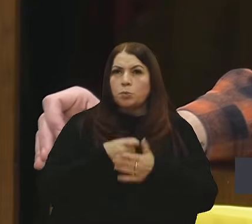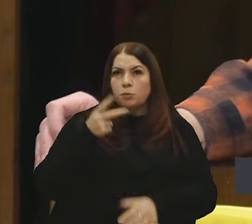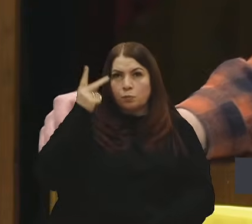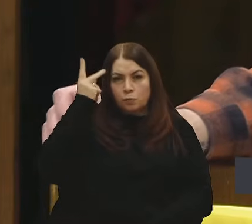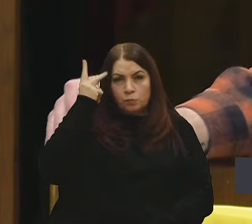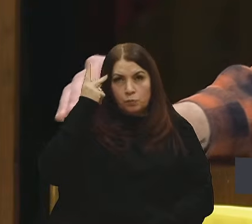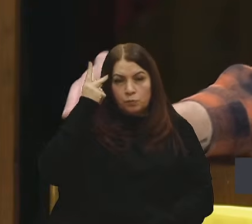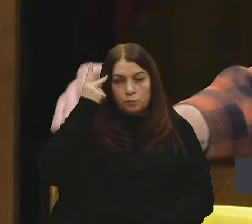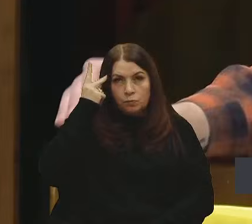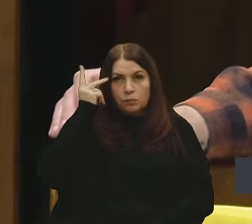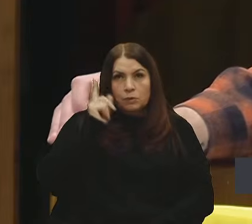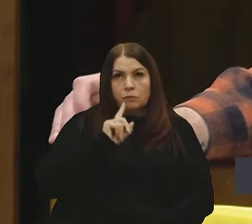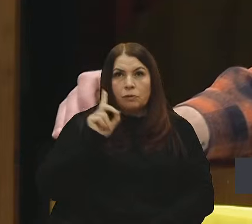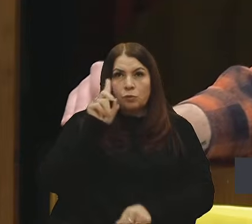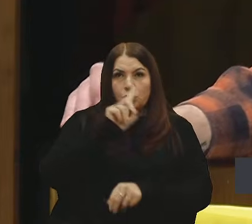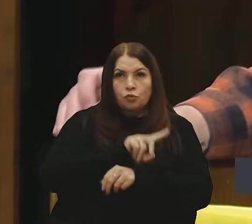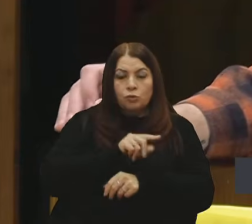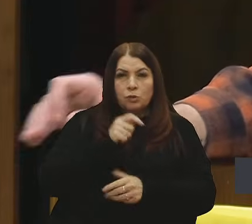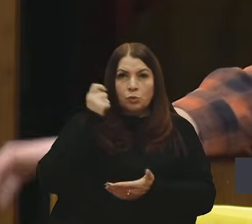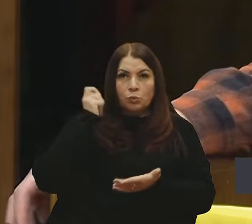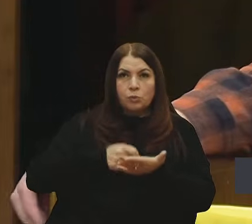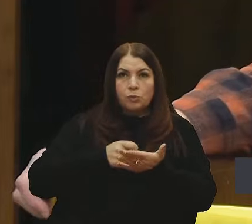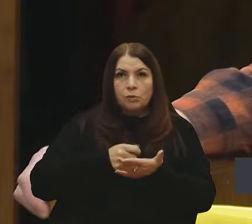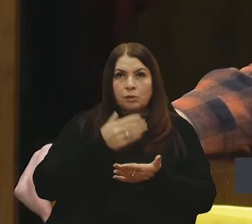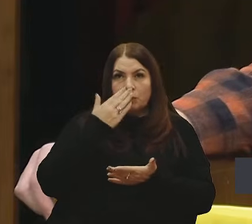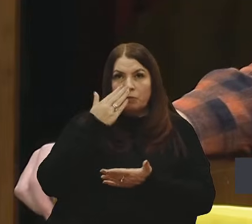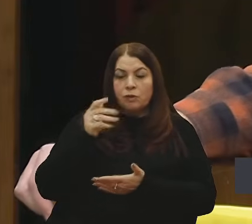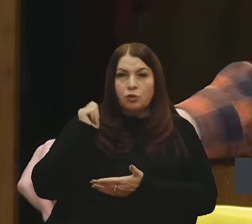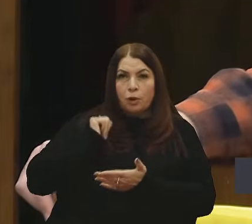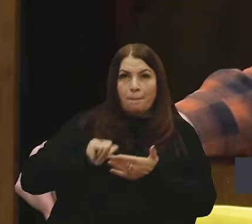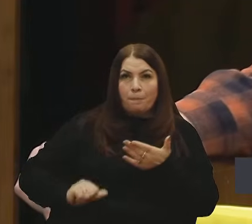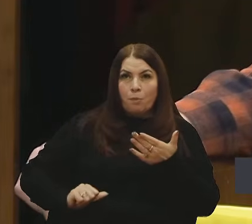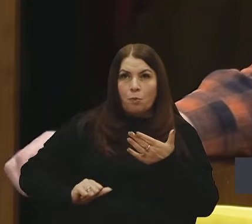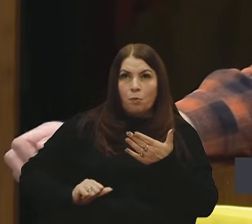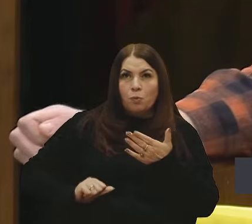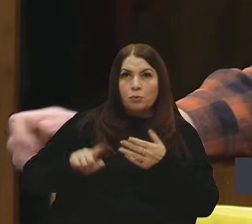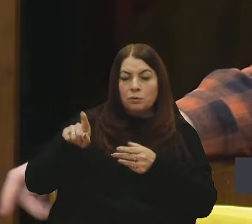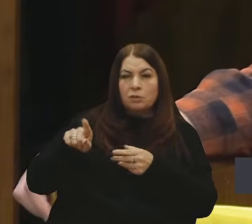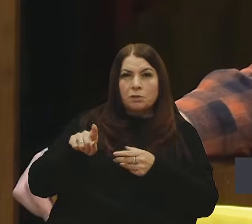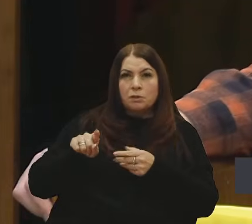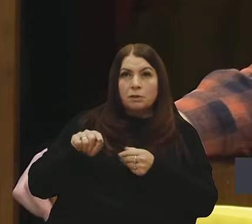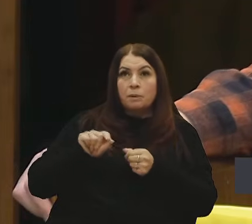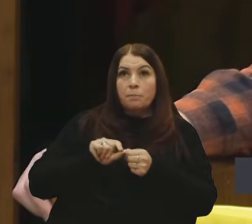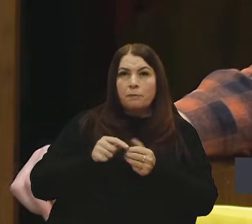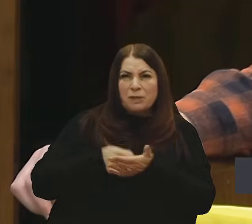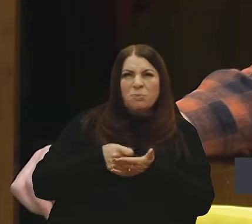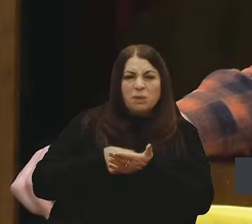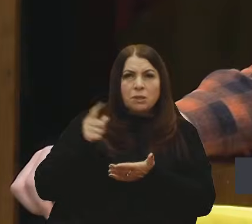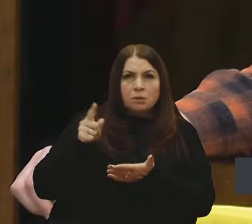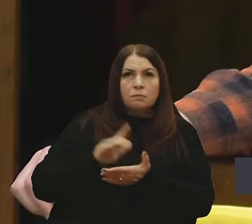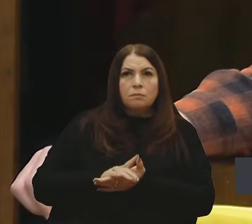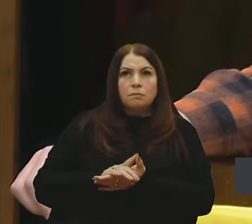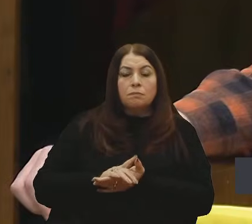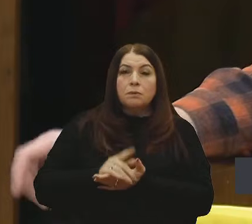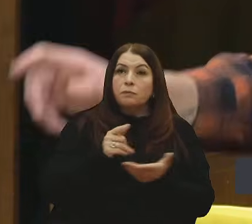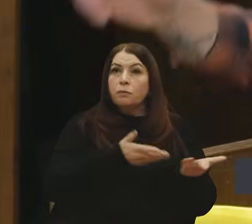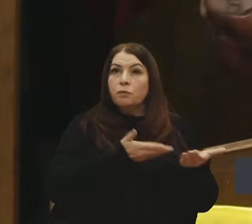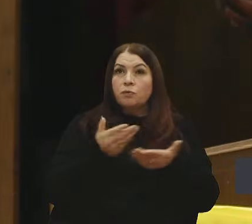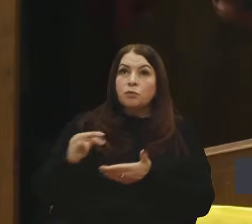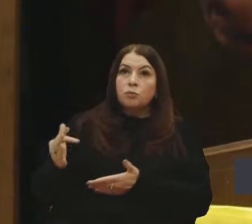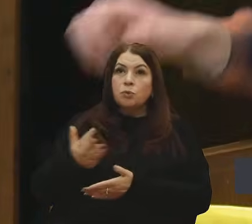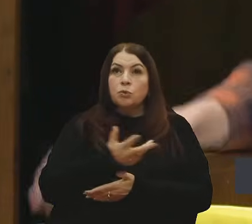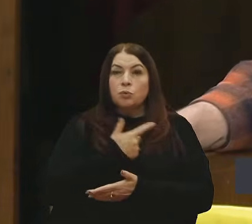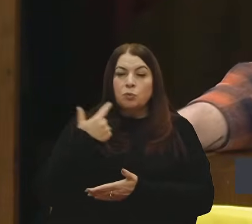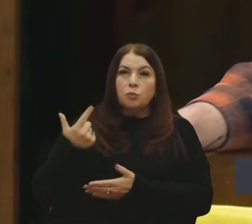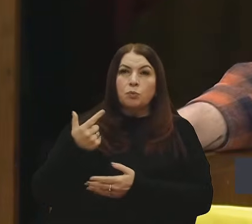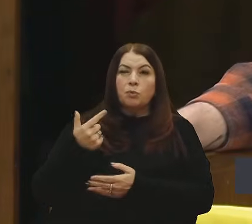Paulo vá no dia do leilão na frente da Bolsa, para fazer lá uma certa pressão lá. E aí fica o convite para que todas as